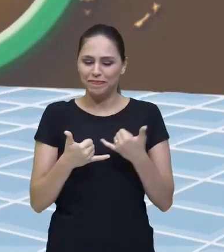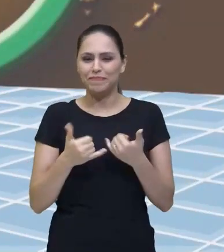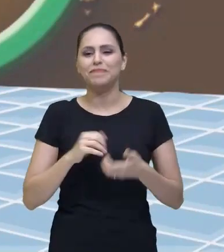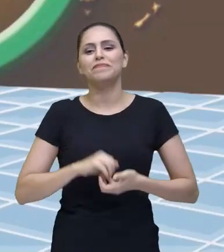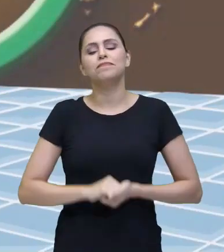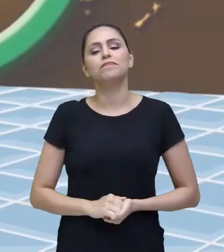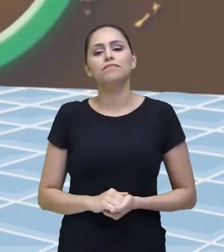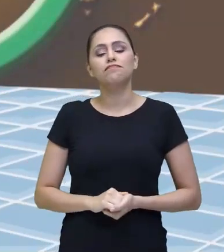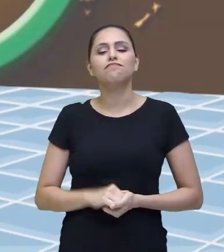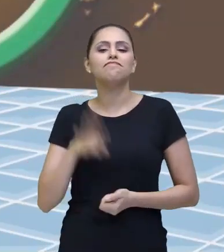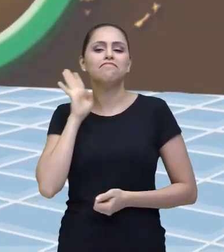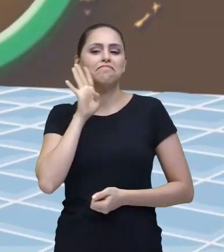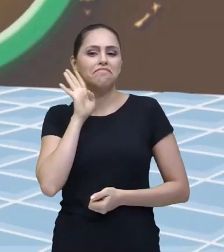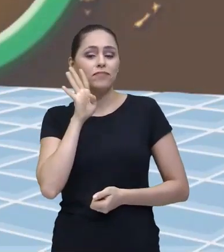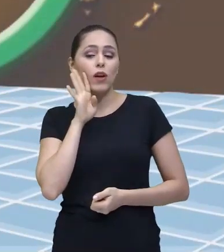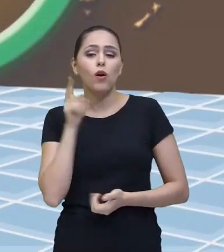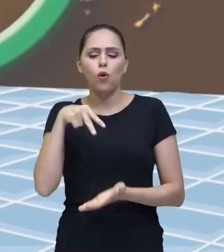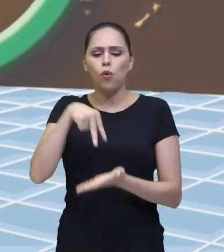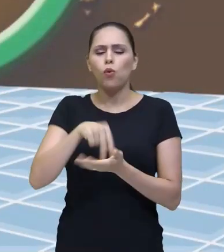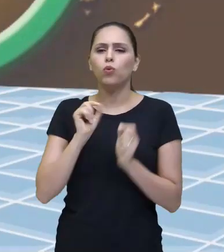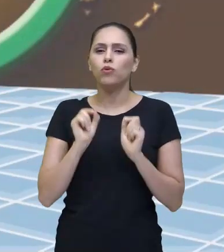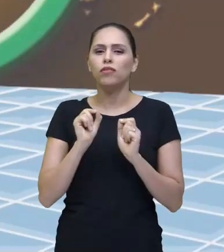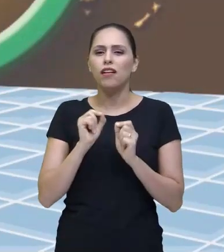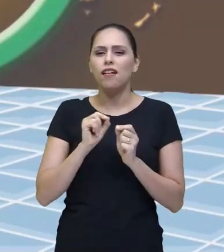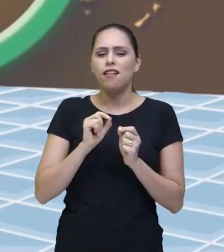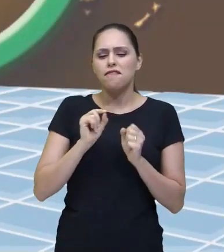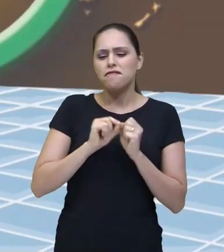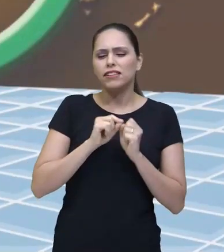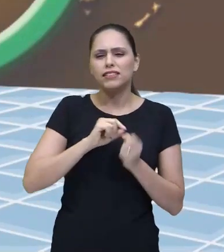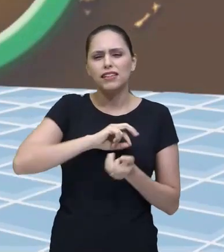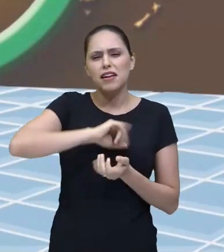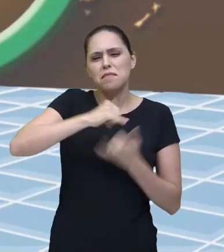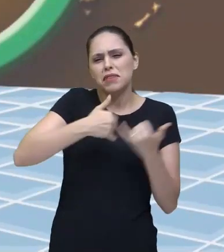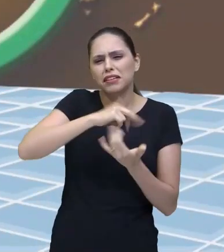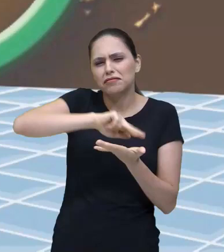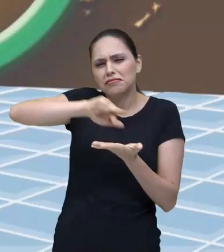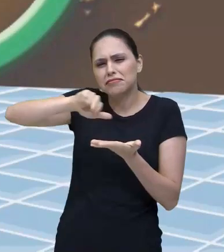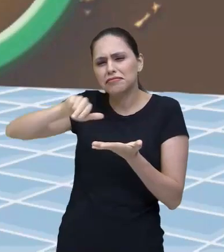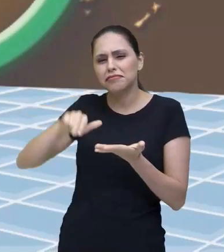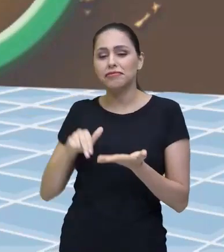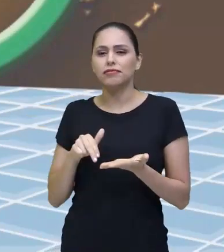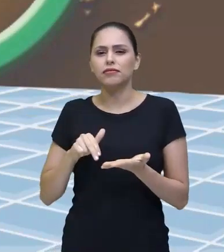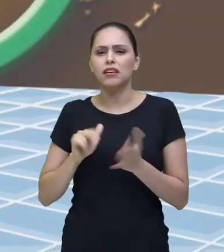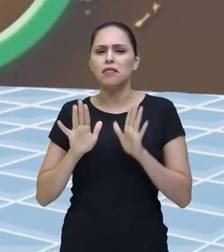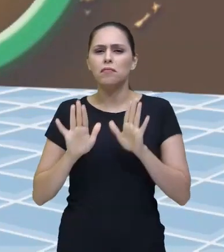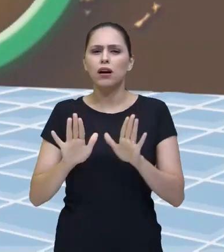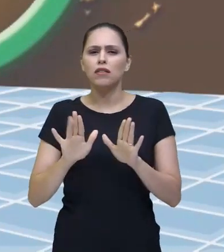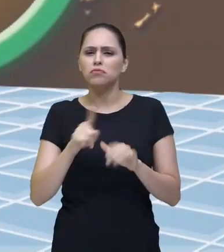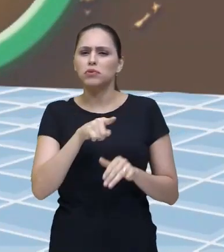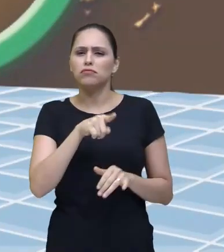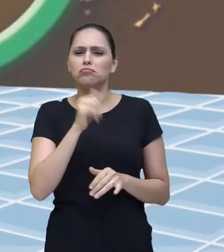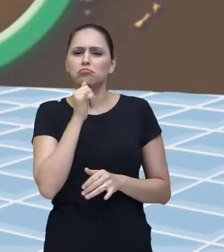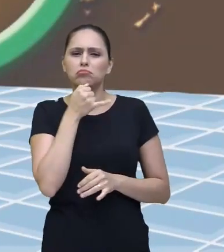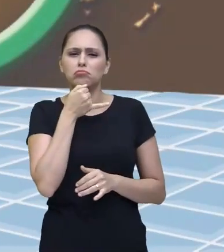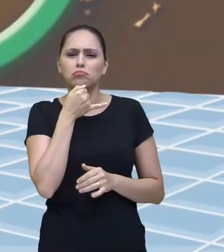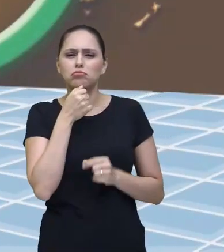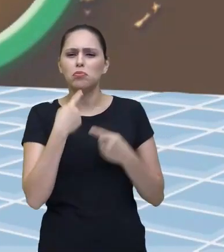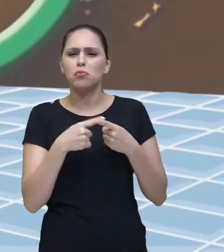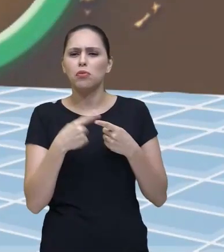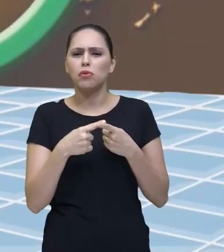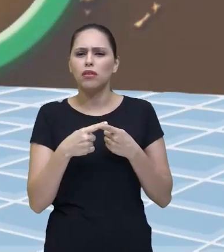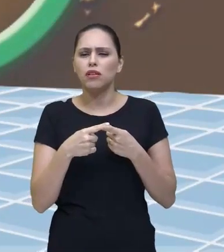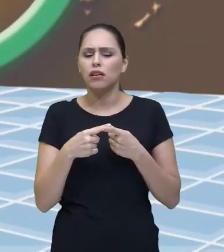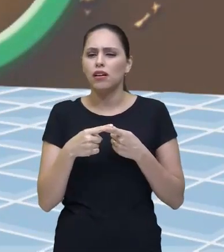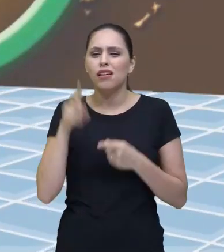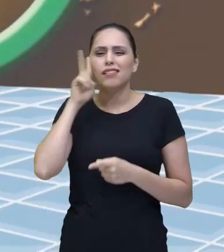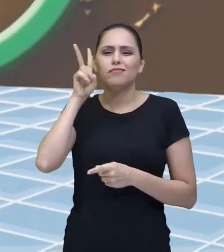Legal, então a gente está aqui hoje para fazer um monte de brincadeira. Pois, Nath, por que você está triste? Poxa, eu me lembrei que esse ano a gente